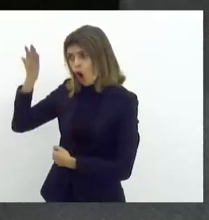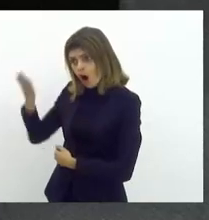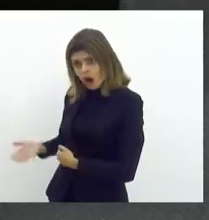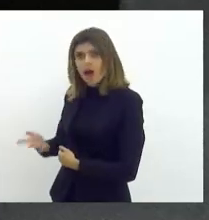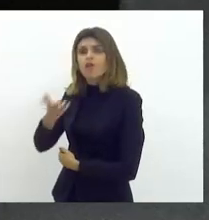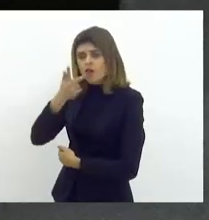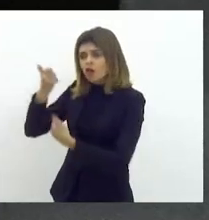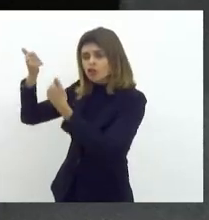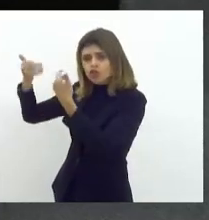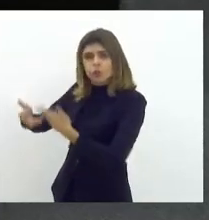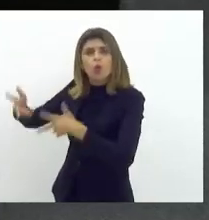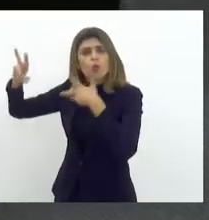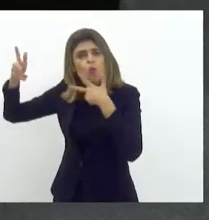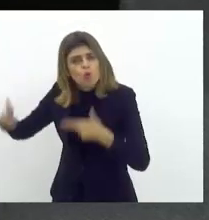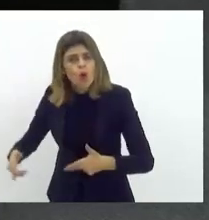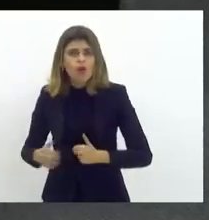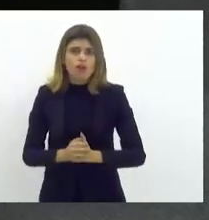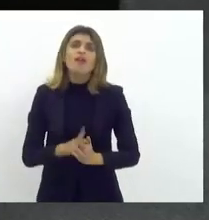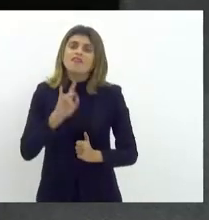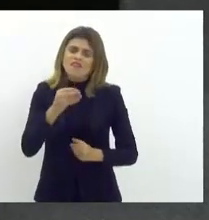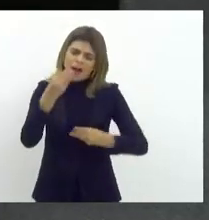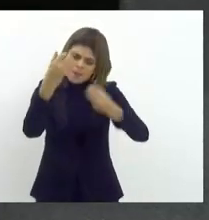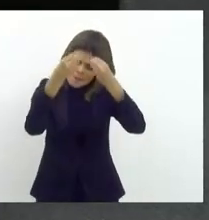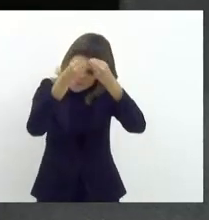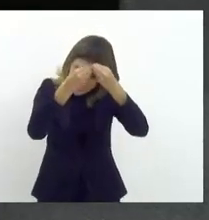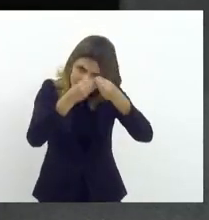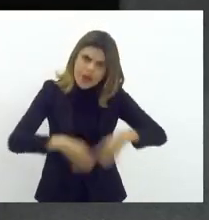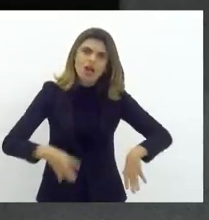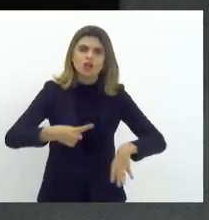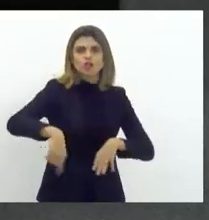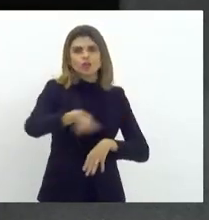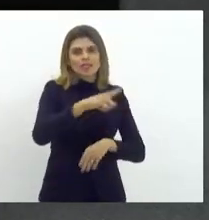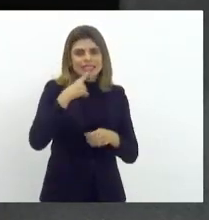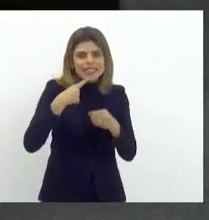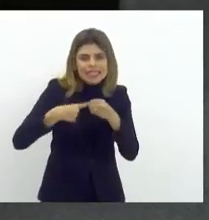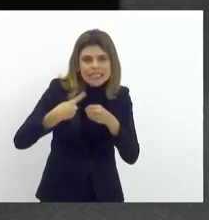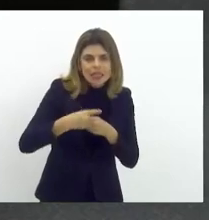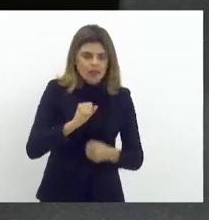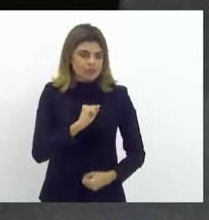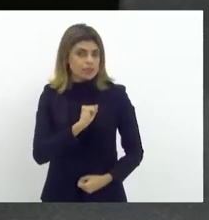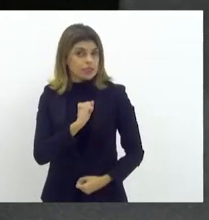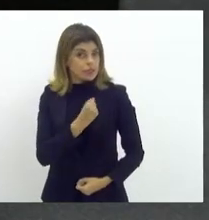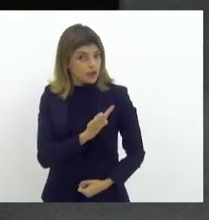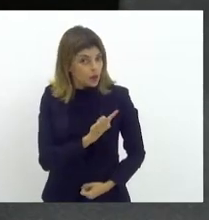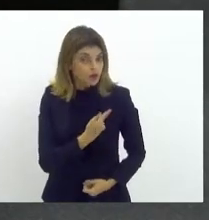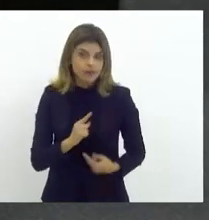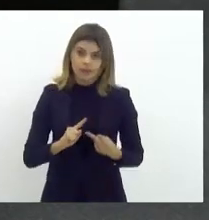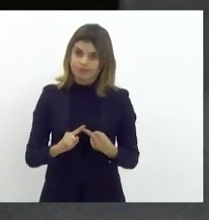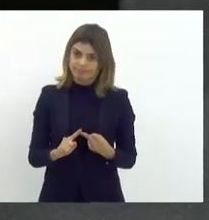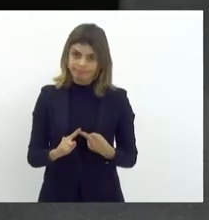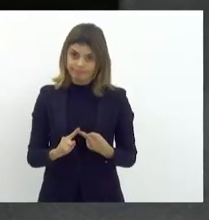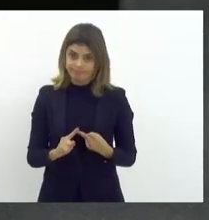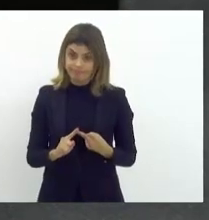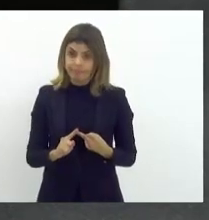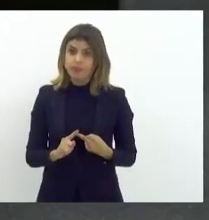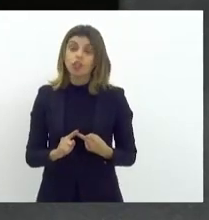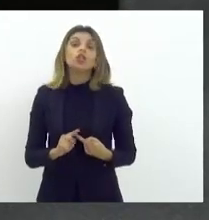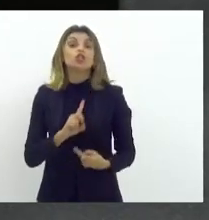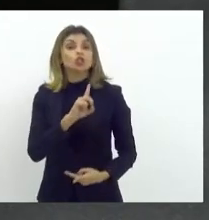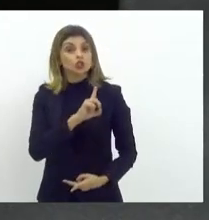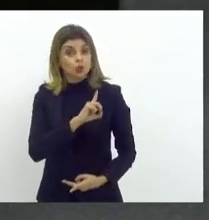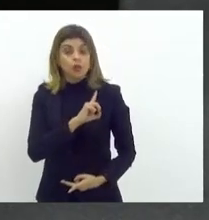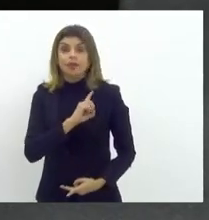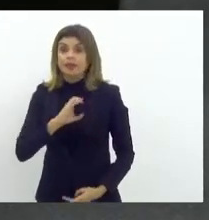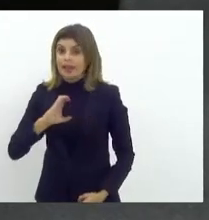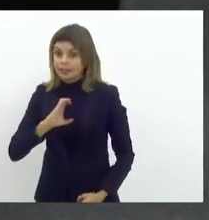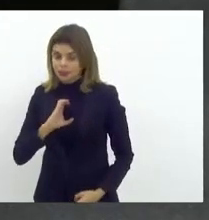antecedeu trouxe afetará especialmente cidades como São Gonçalo como Duque de Caxias